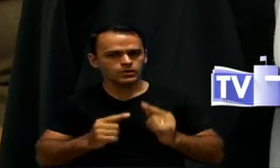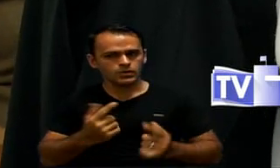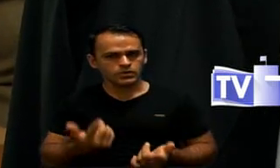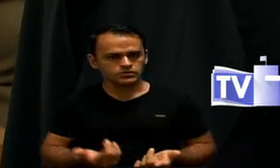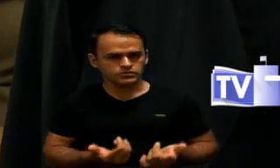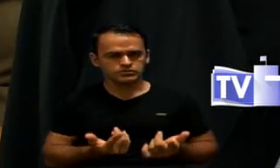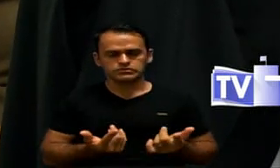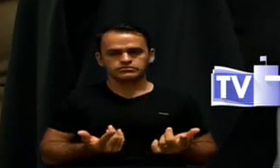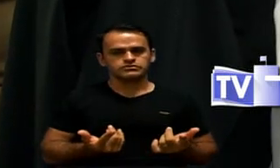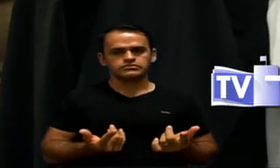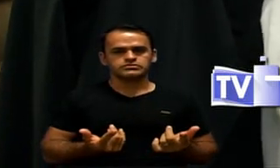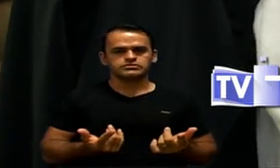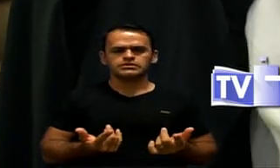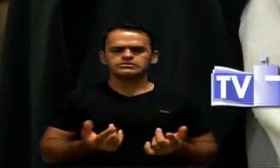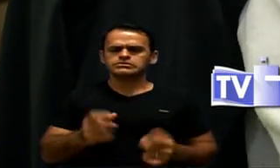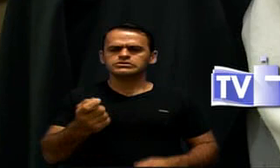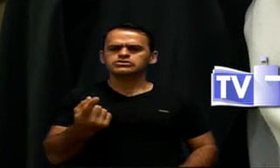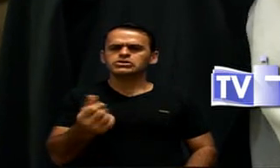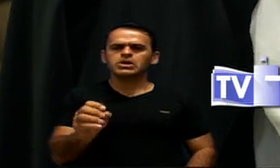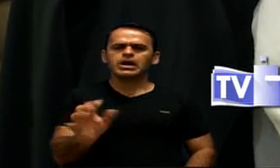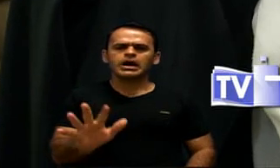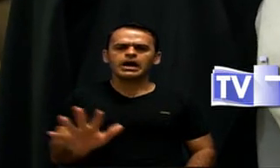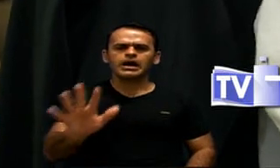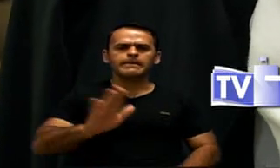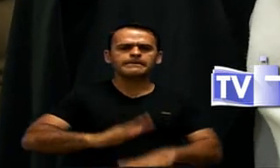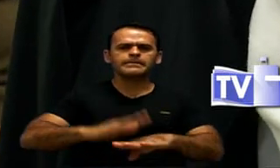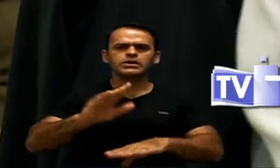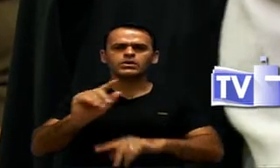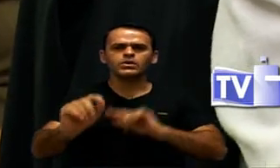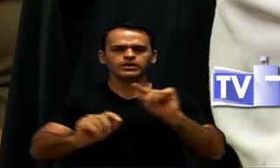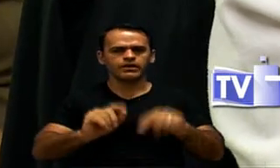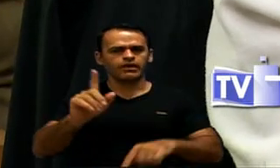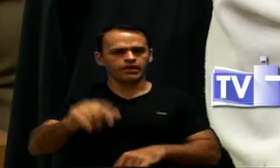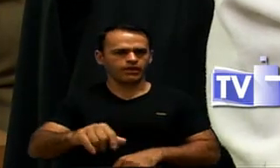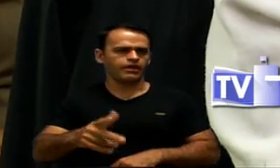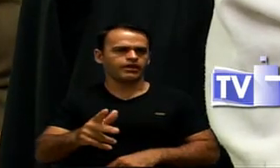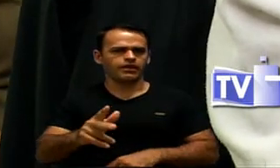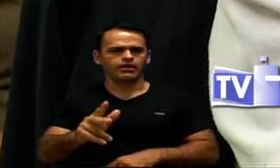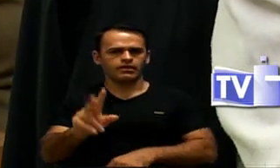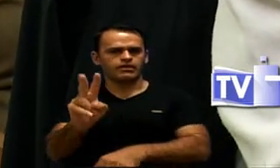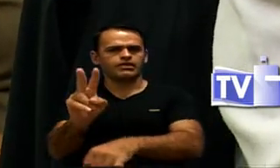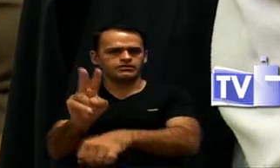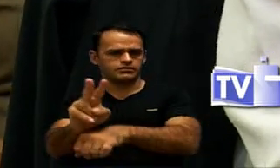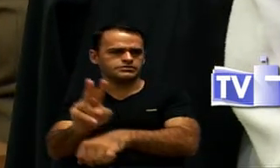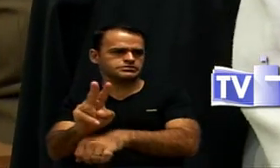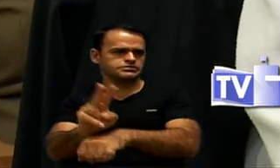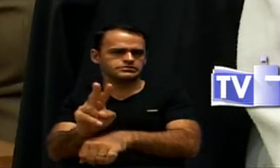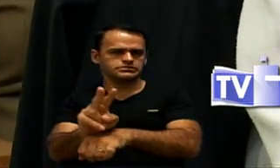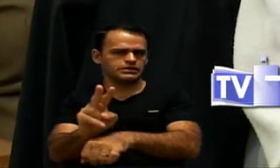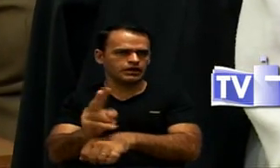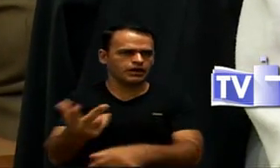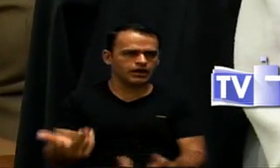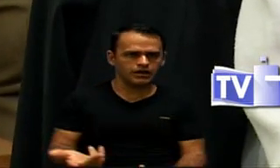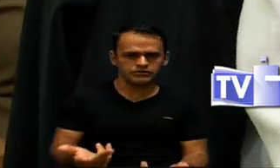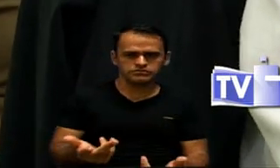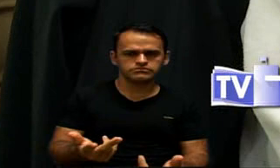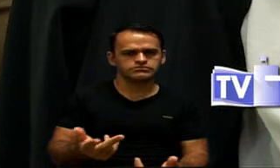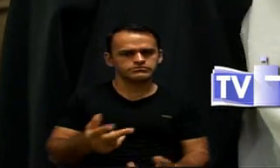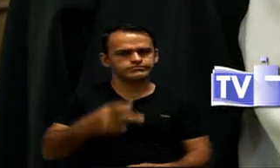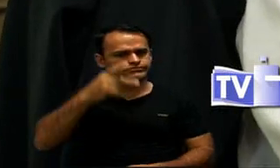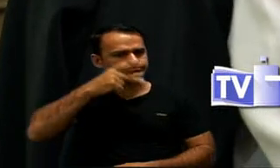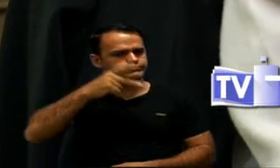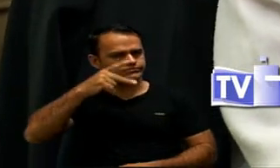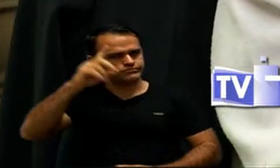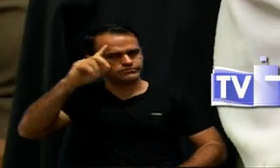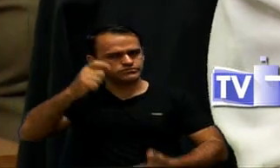precisa, qual que é o maior gasto na defesa do homem, então vamos defender ele. É uma escolha política, não deixa de